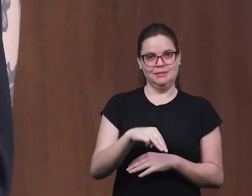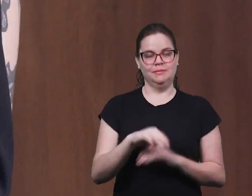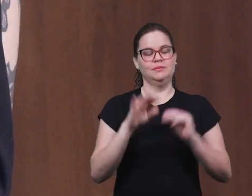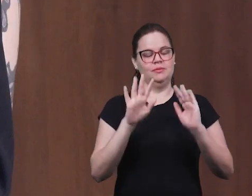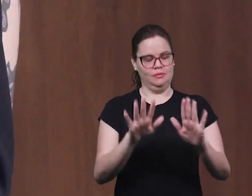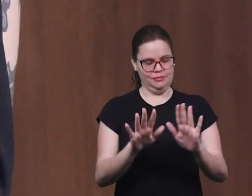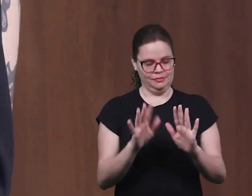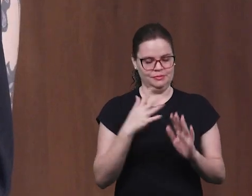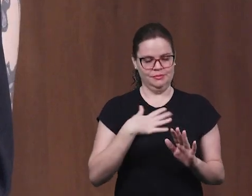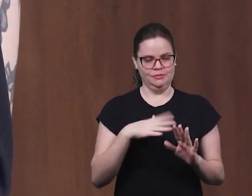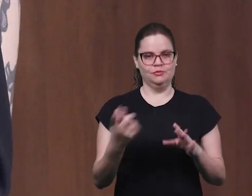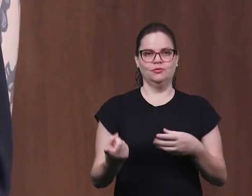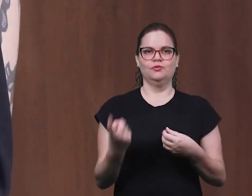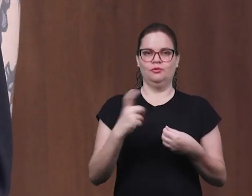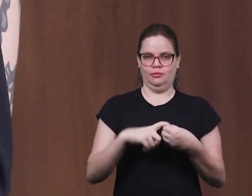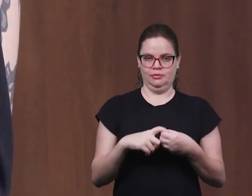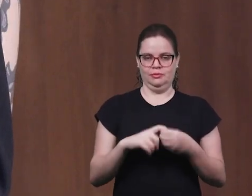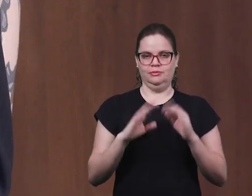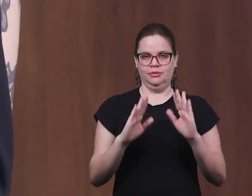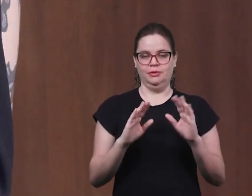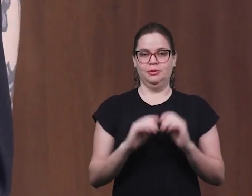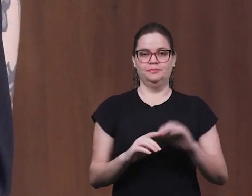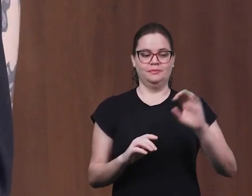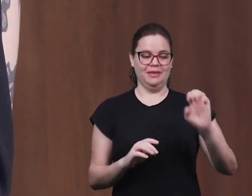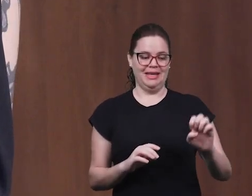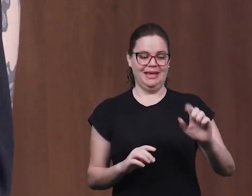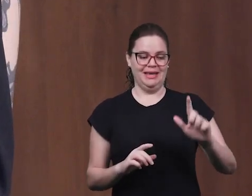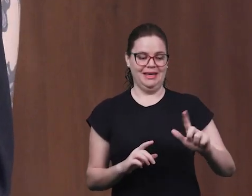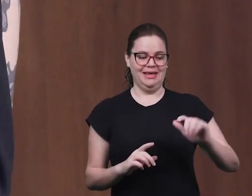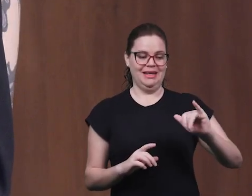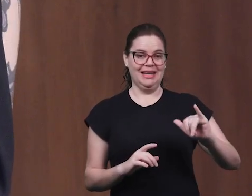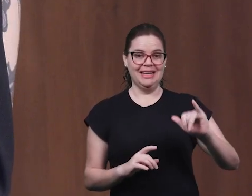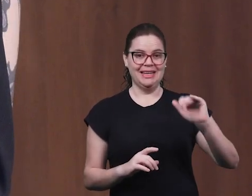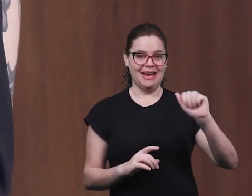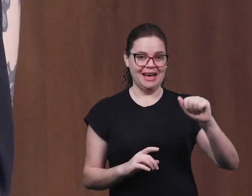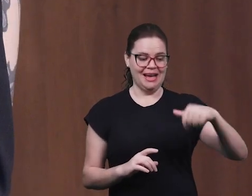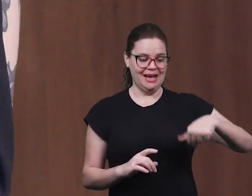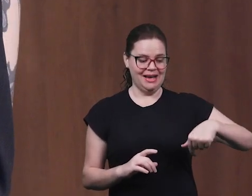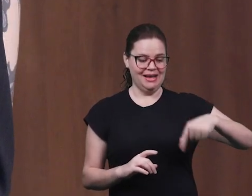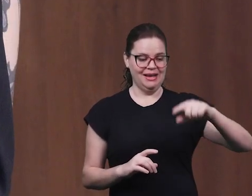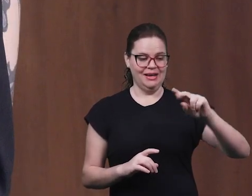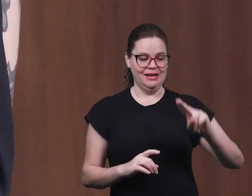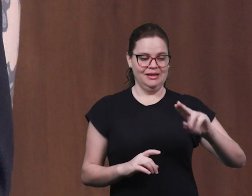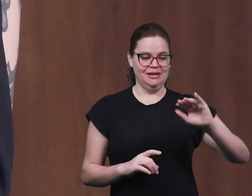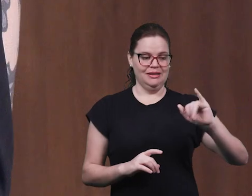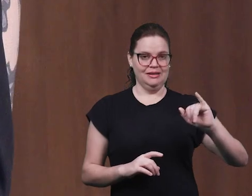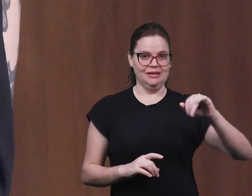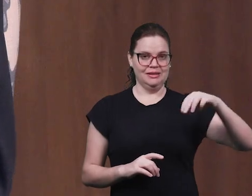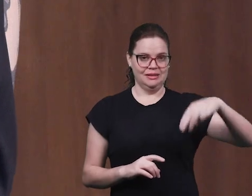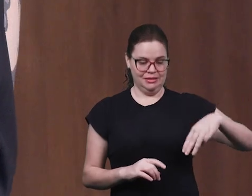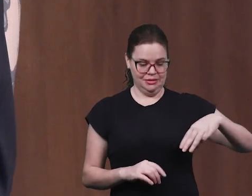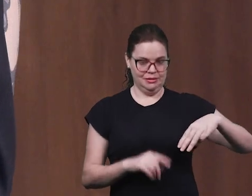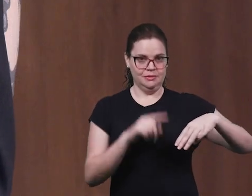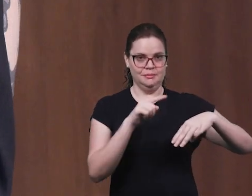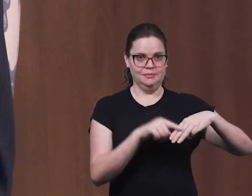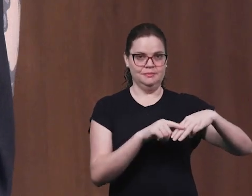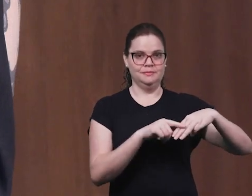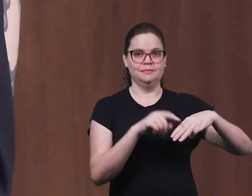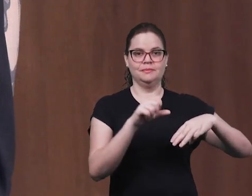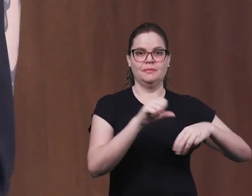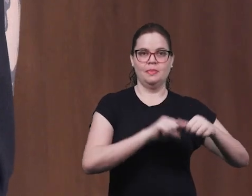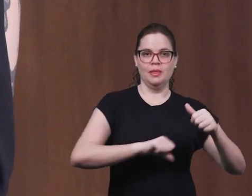vou voltar um pouquinho. Eliaquim, que é Jeoaquim, nome mudado por Faraó, Logo em seguida